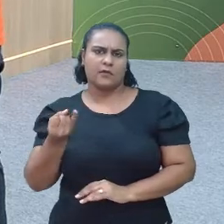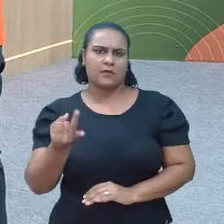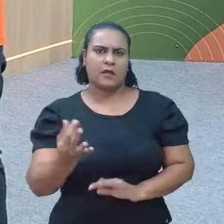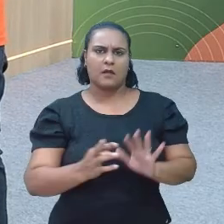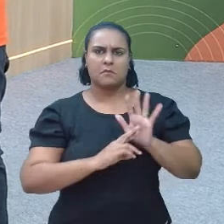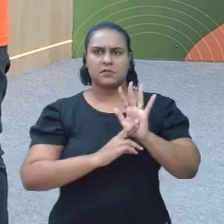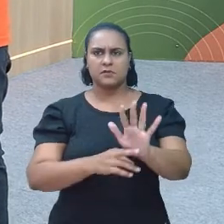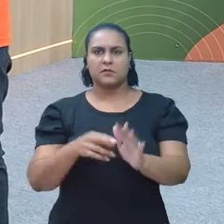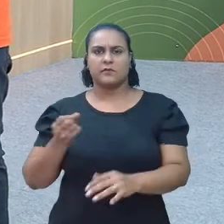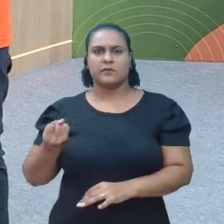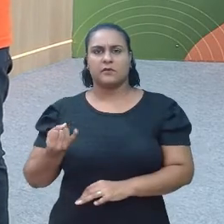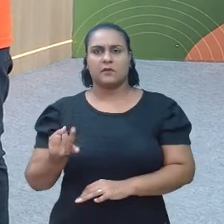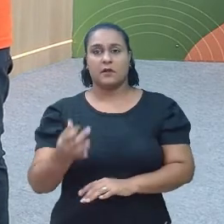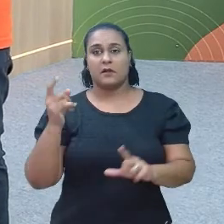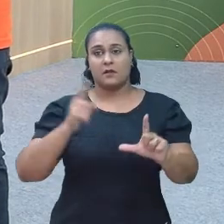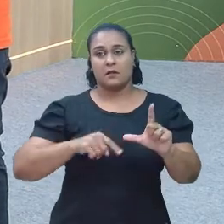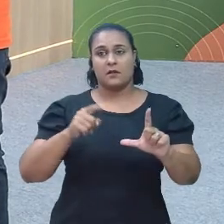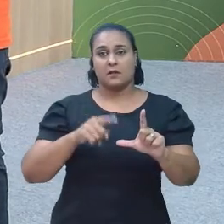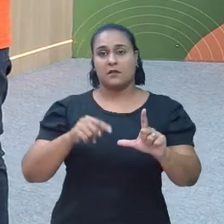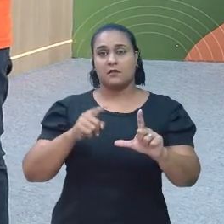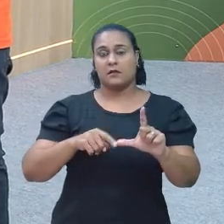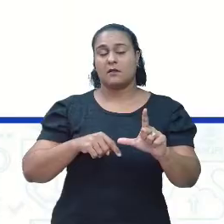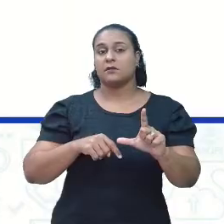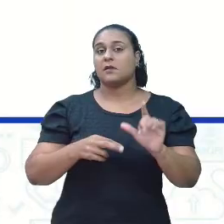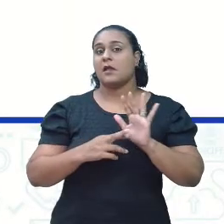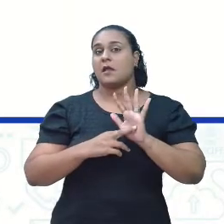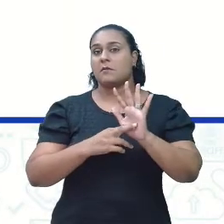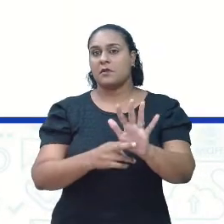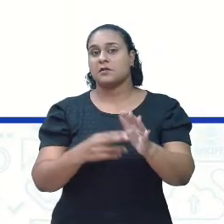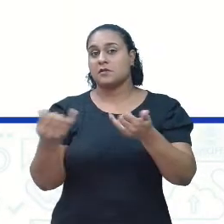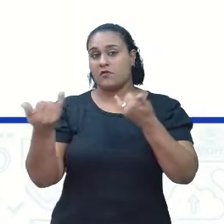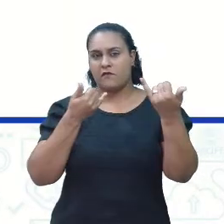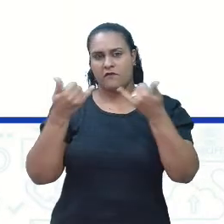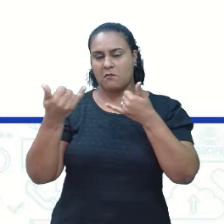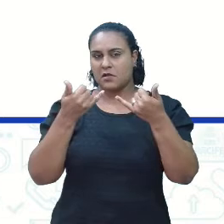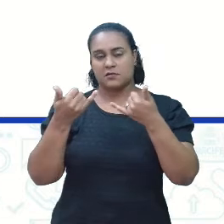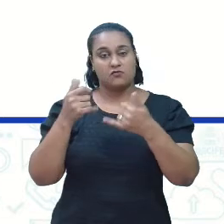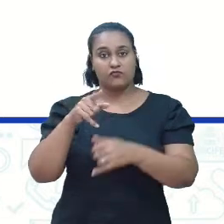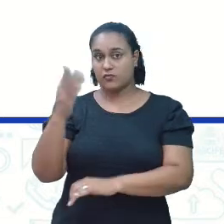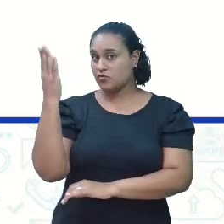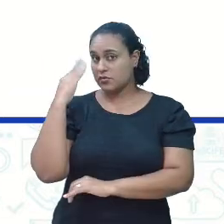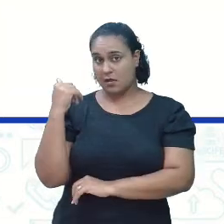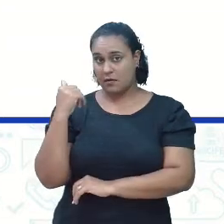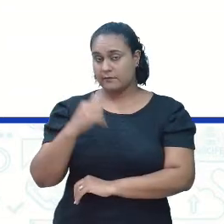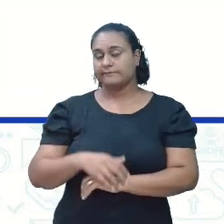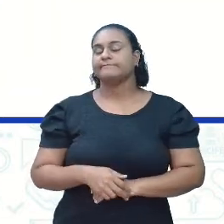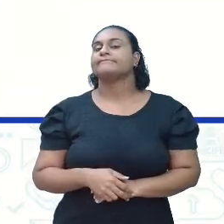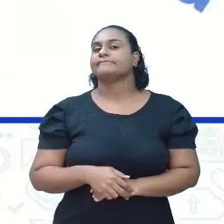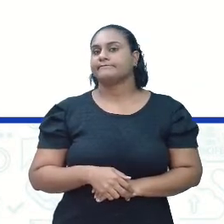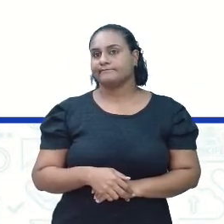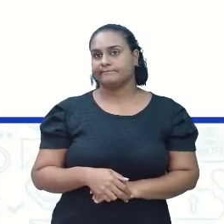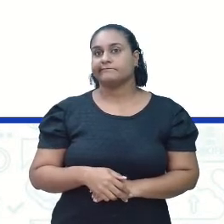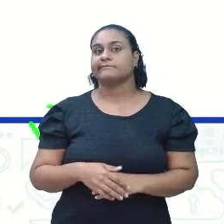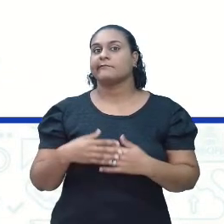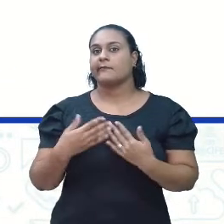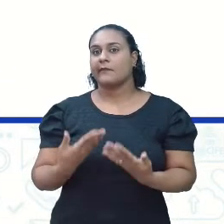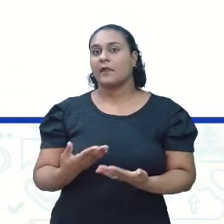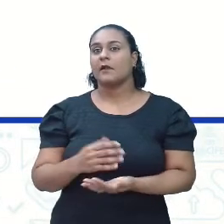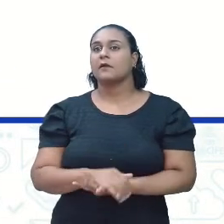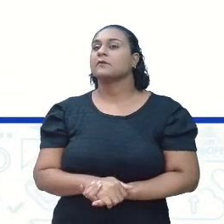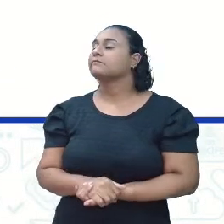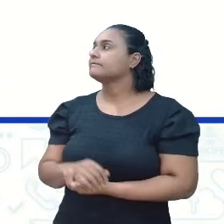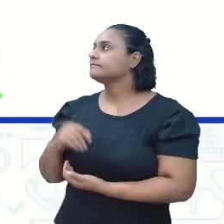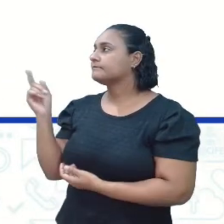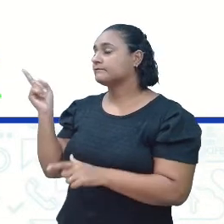representando a quantidade, e a letra, ela vai representar uma informação desconhecida, né? Eu já até antecipei que